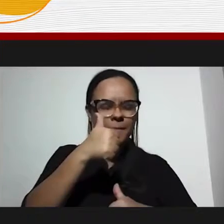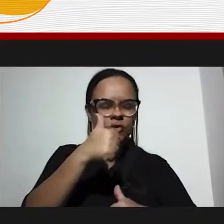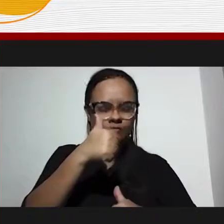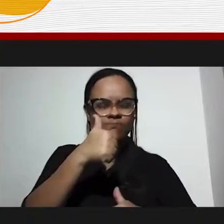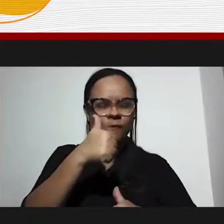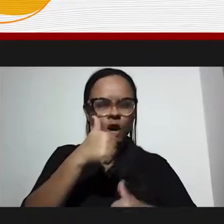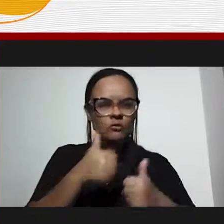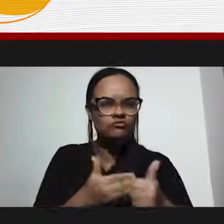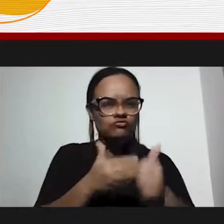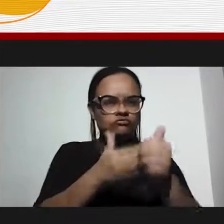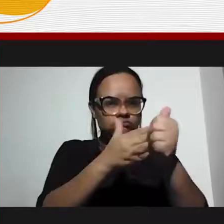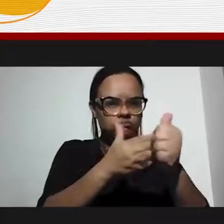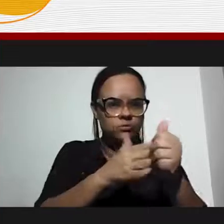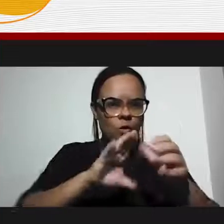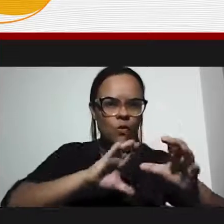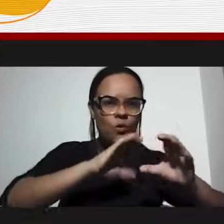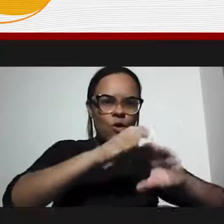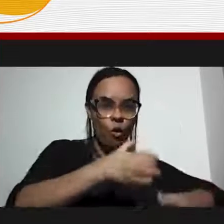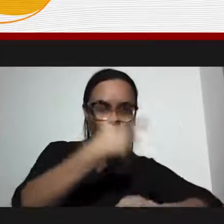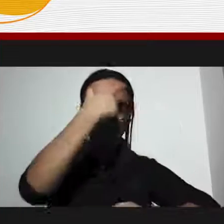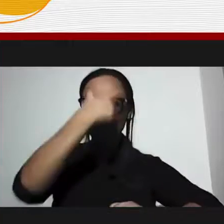hoje.